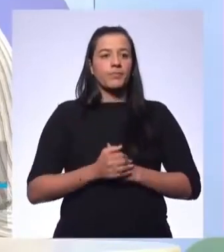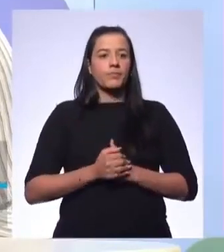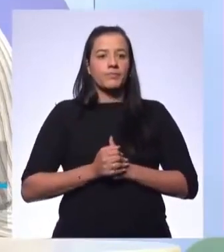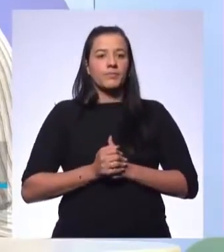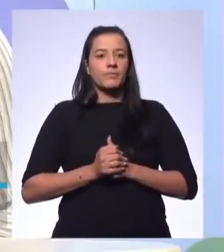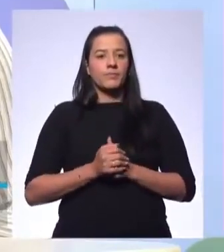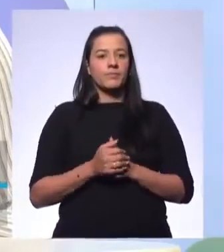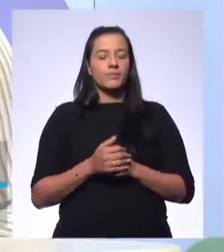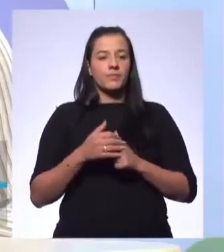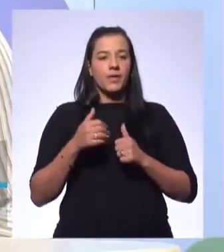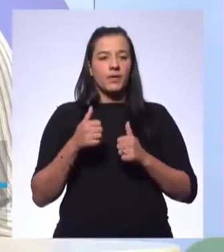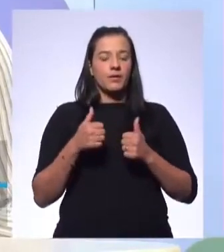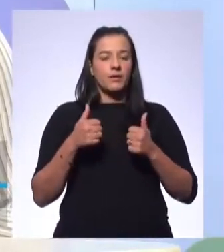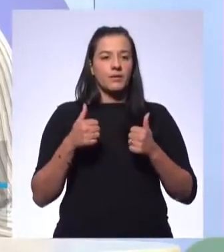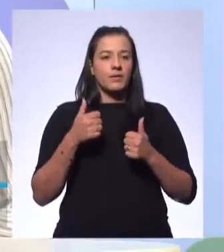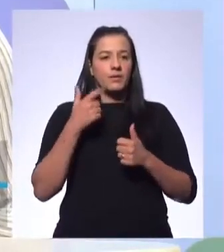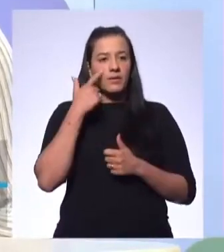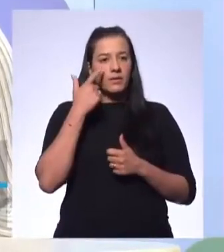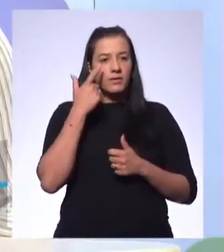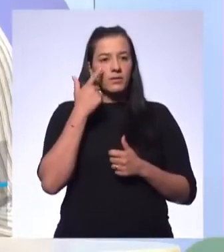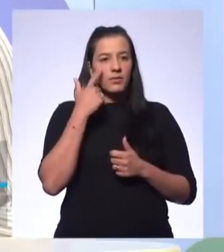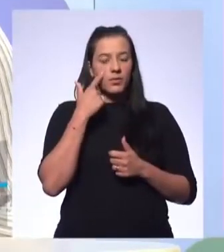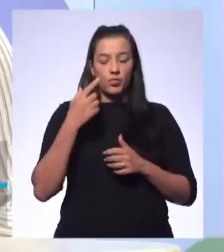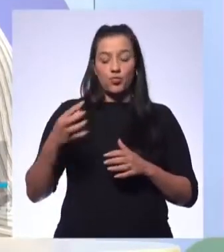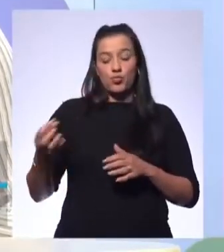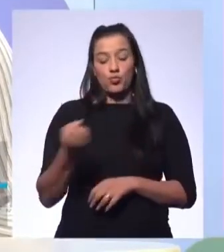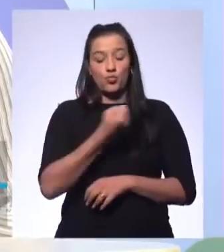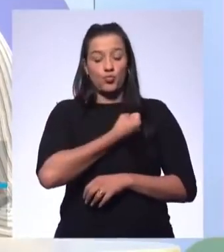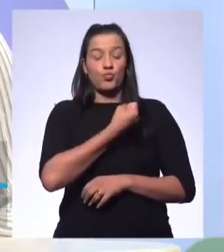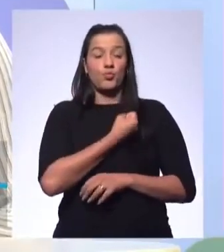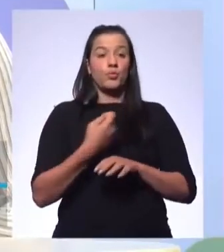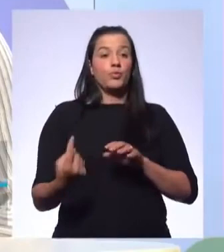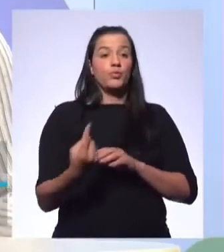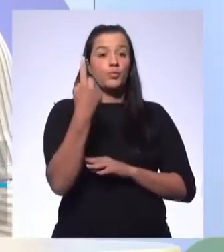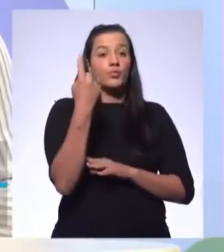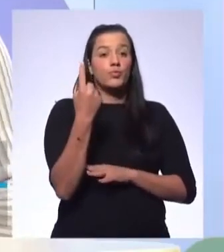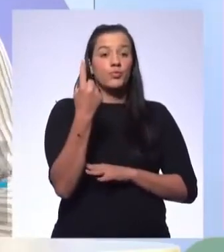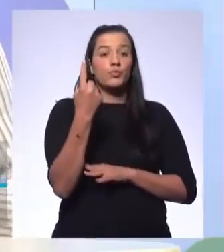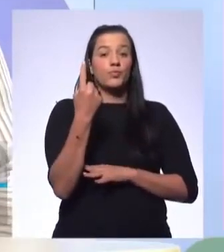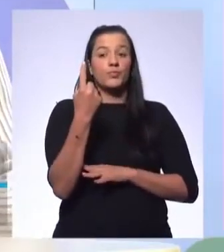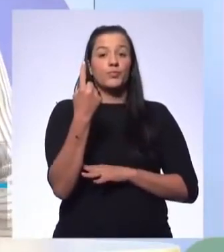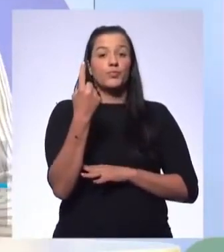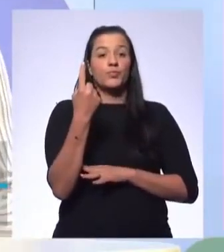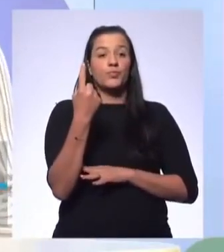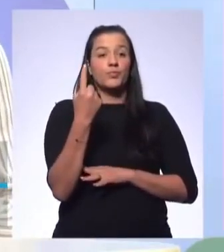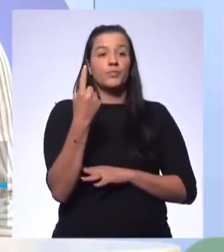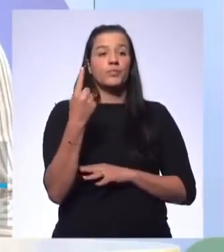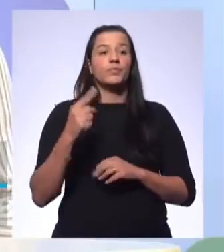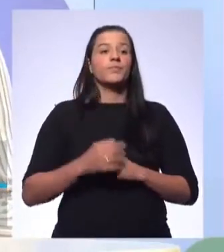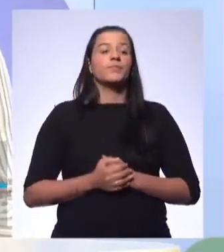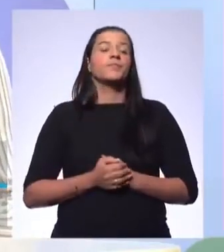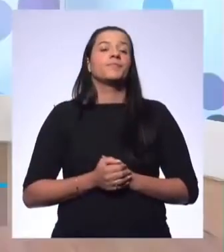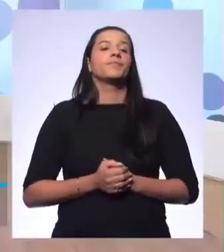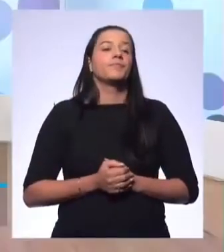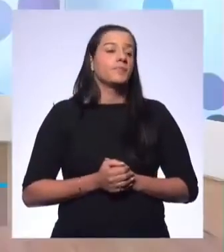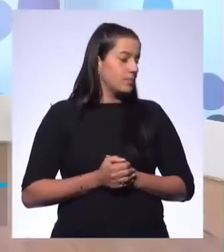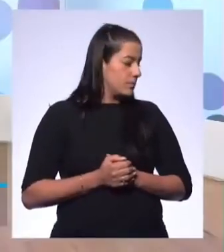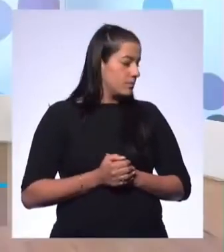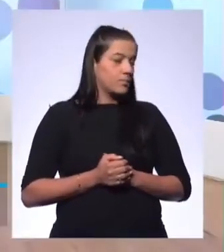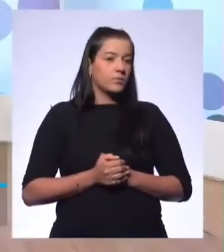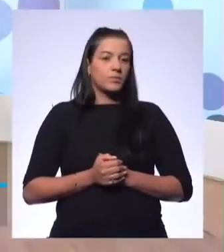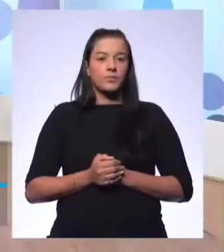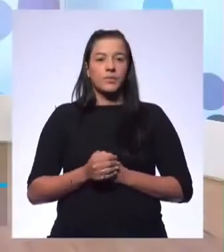a galera colocou o número 1, ou seja, primeira posição aí da Inglaterra. Exatamente. Então,